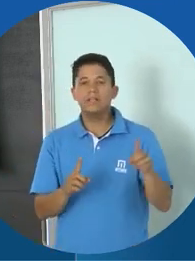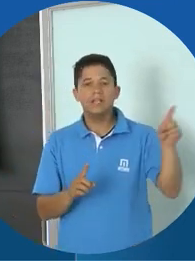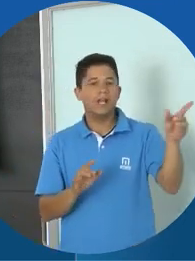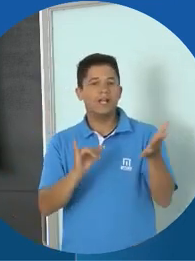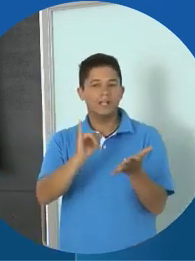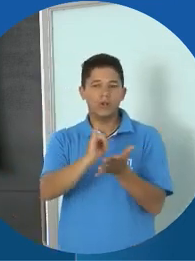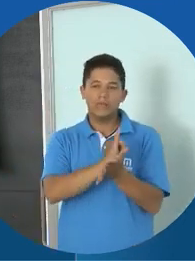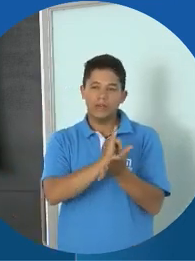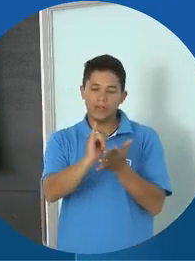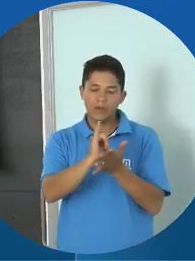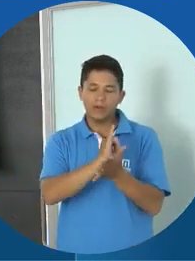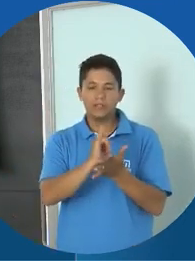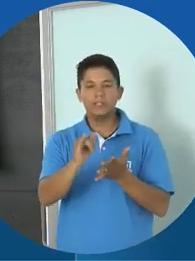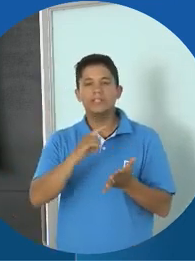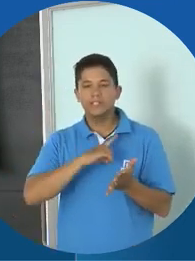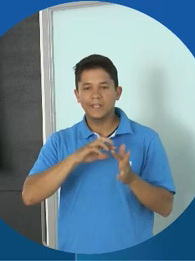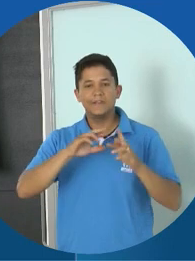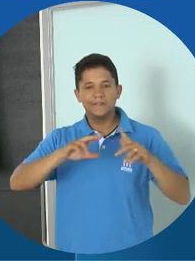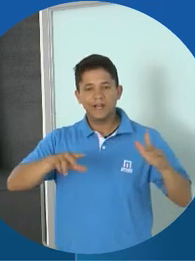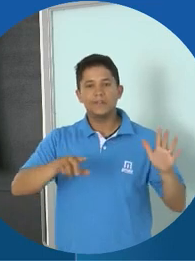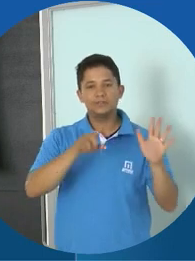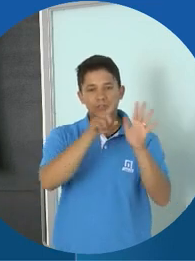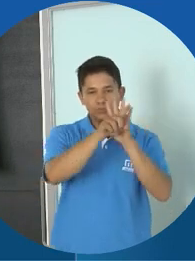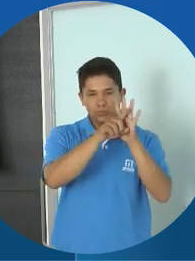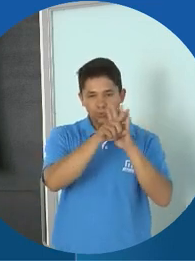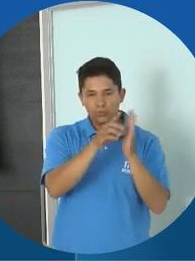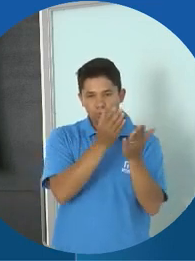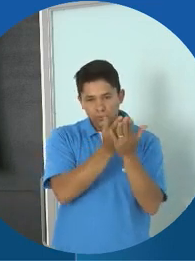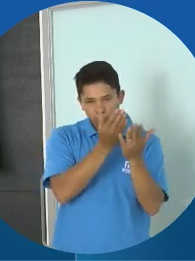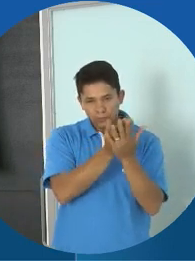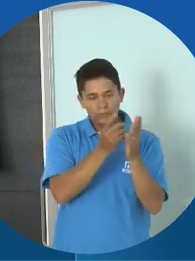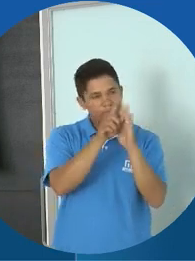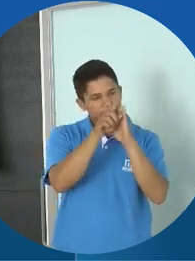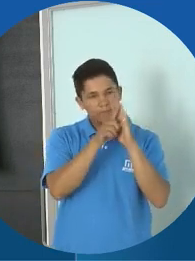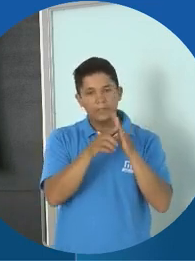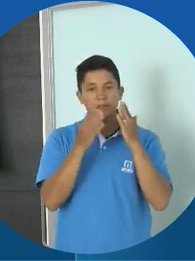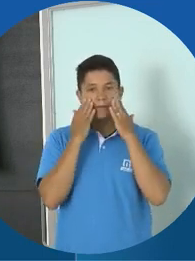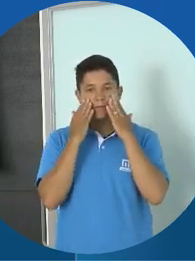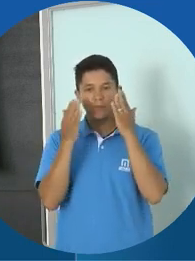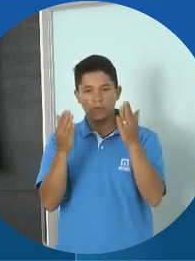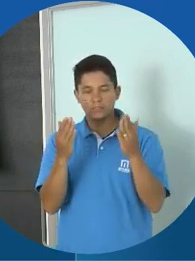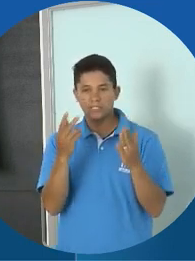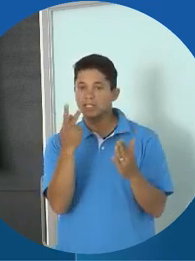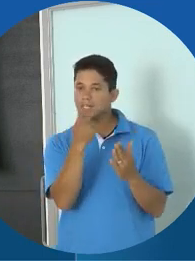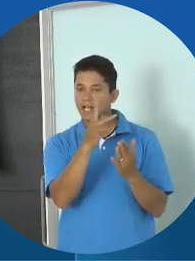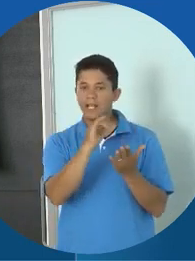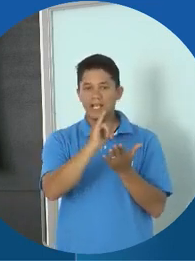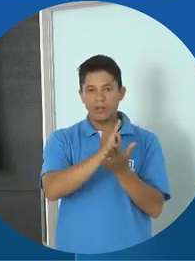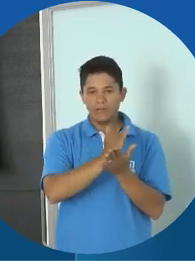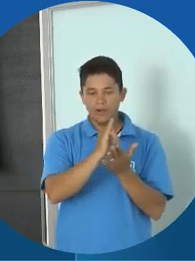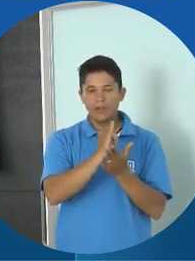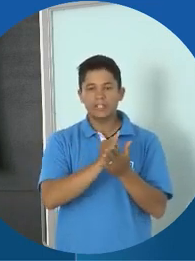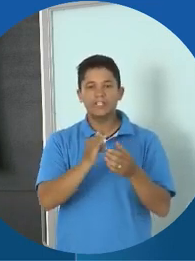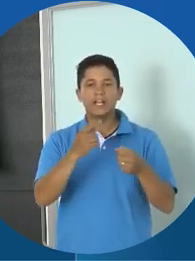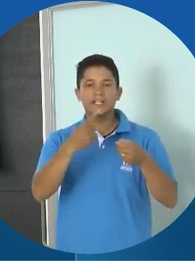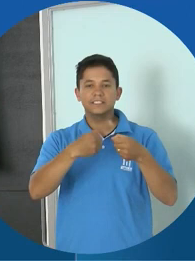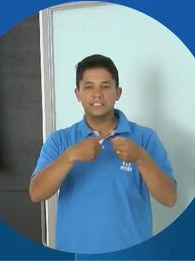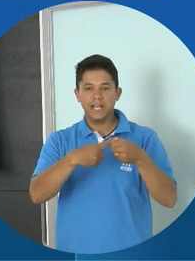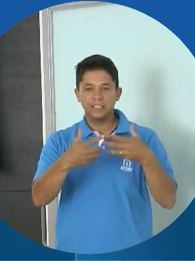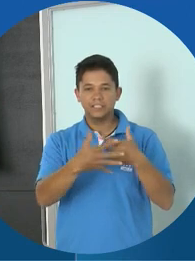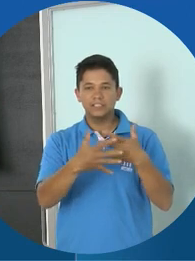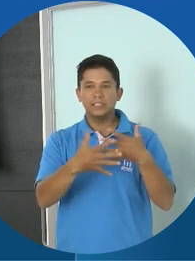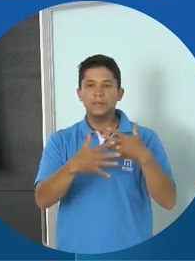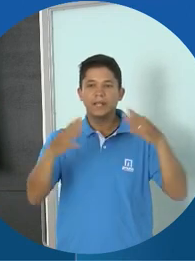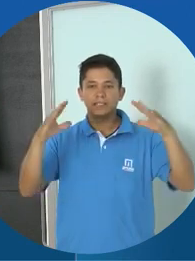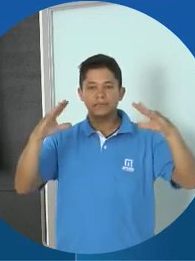York, a gente tem vários estudos que já mostram que a cidade como um todo ela tem recalcado de 1 a 2 milímetros